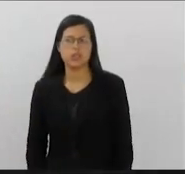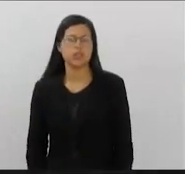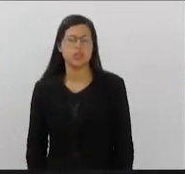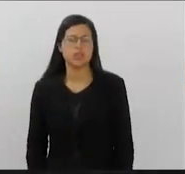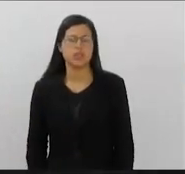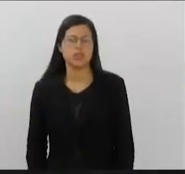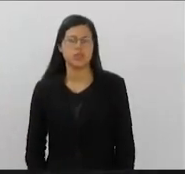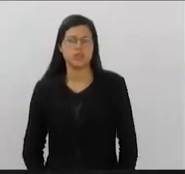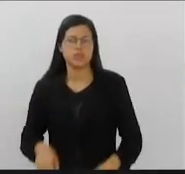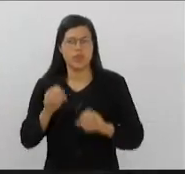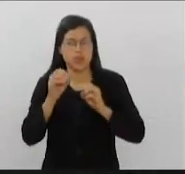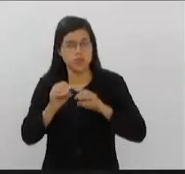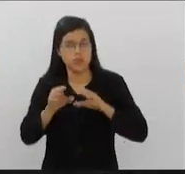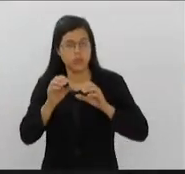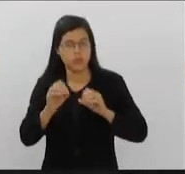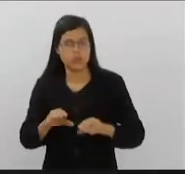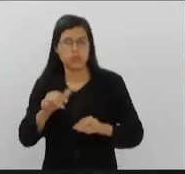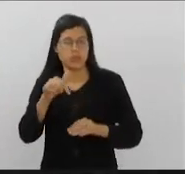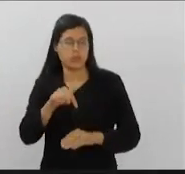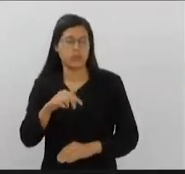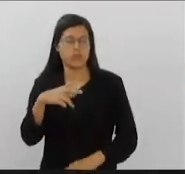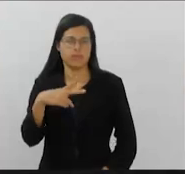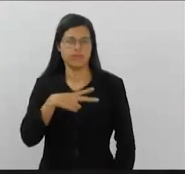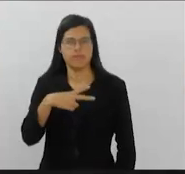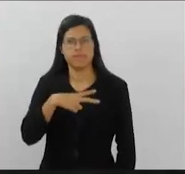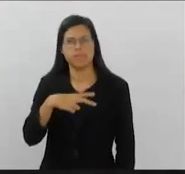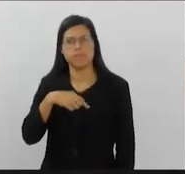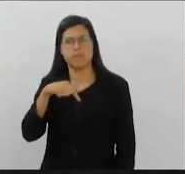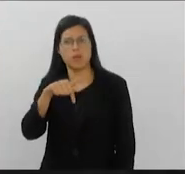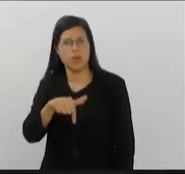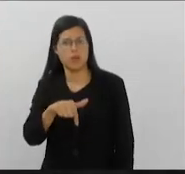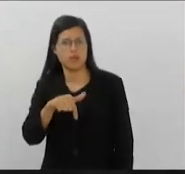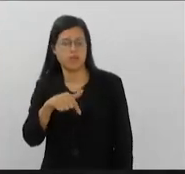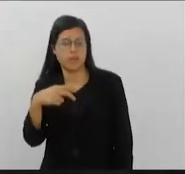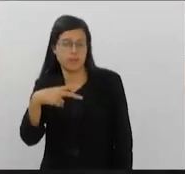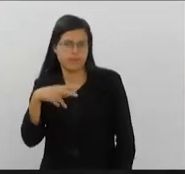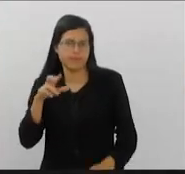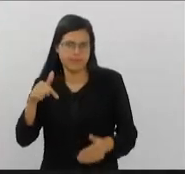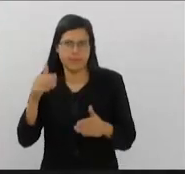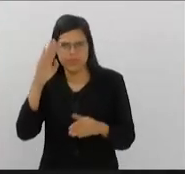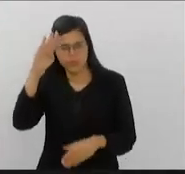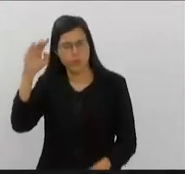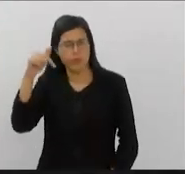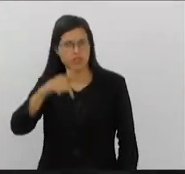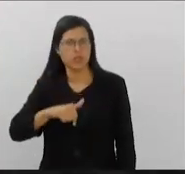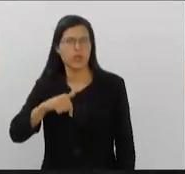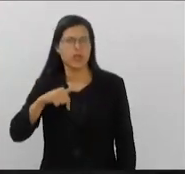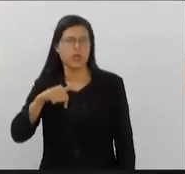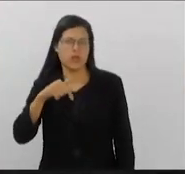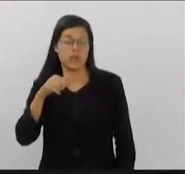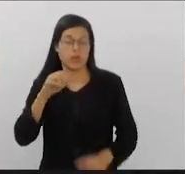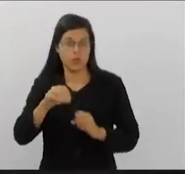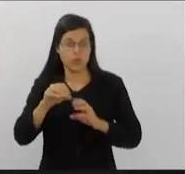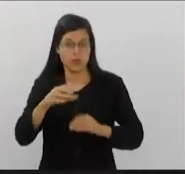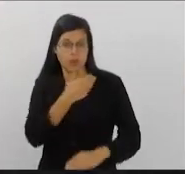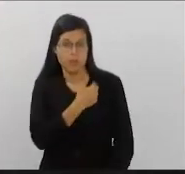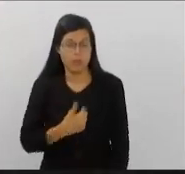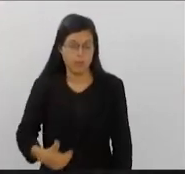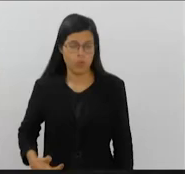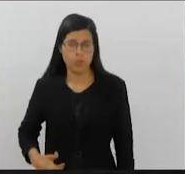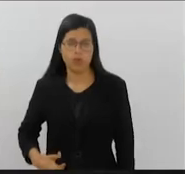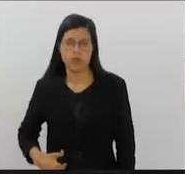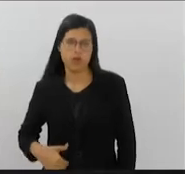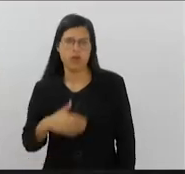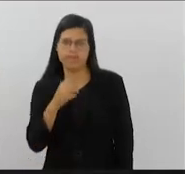situação da educação, aqui particularmente da educação pública do Estado do Rio de Janeiro e do Brasil de modo geral, ainda não foram